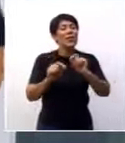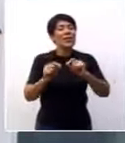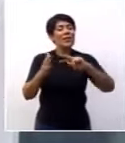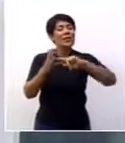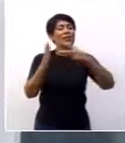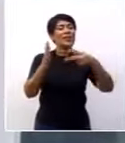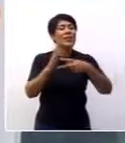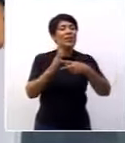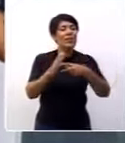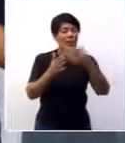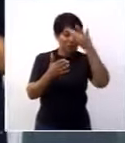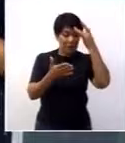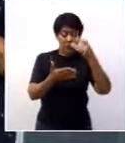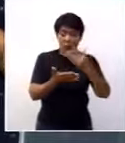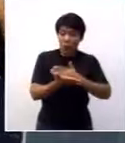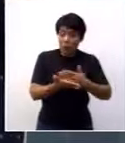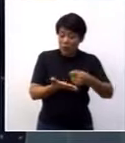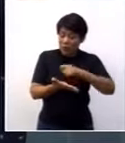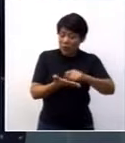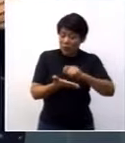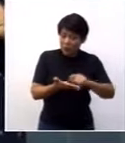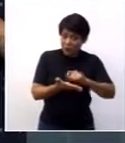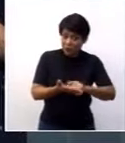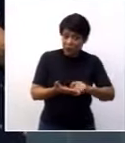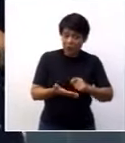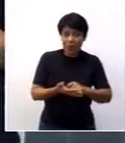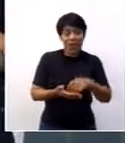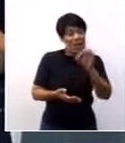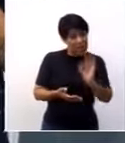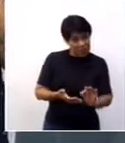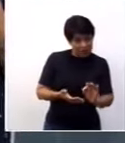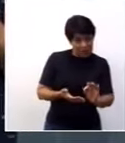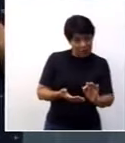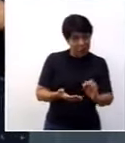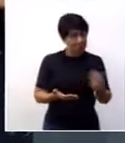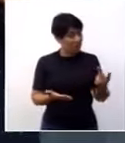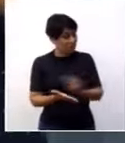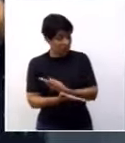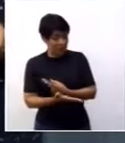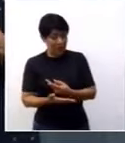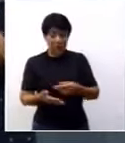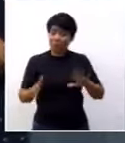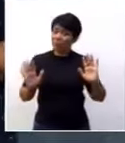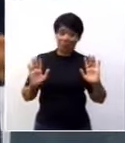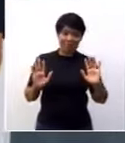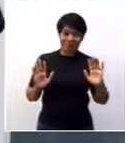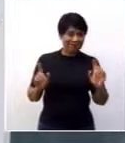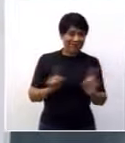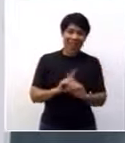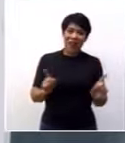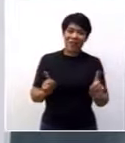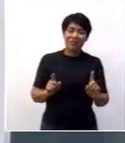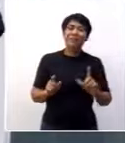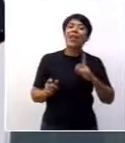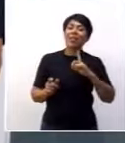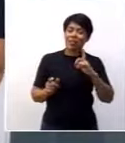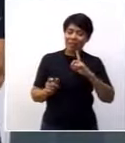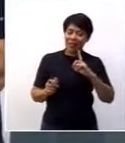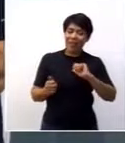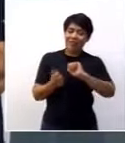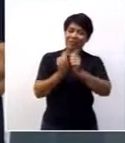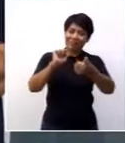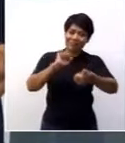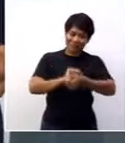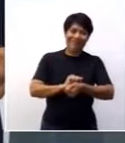de um texto? De novo, há certo? Há errado? Não, há o adequado, certo? Nós